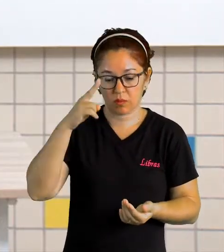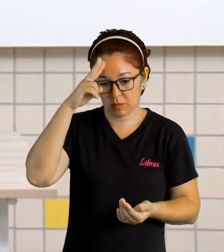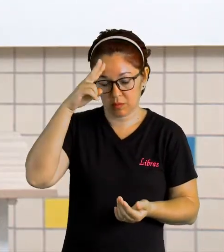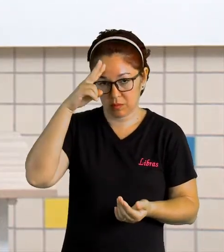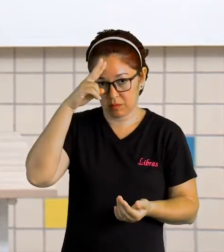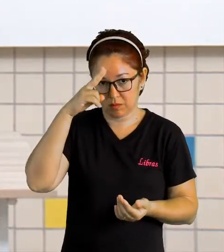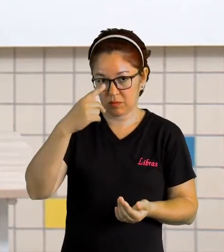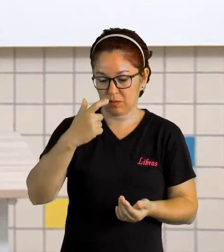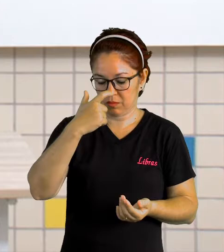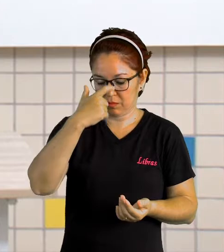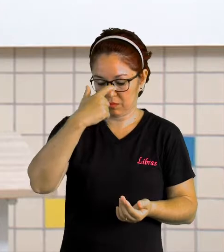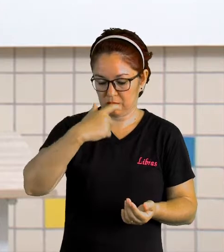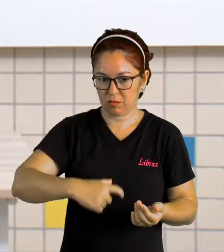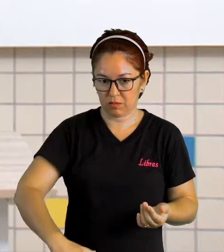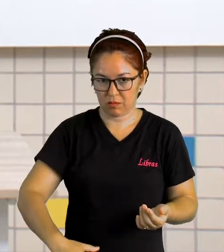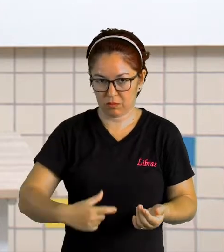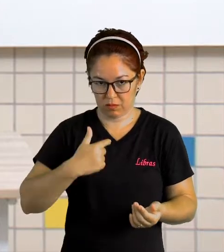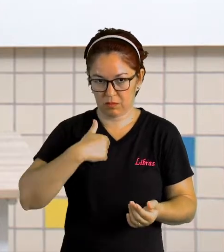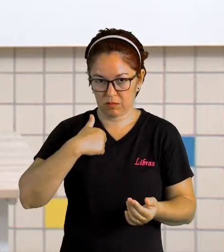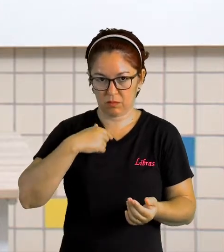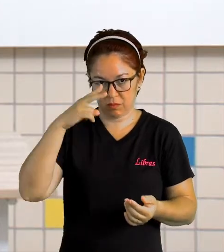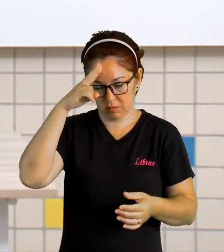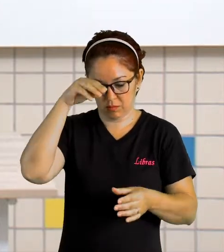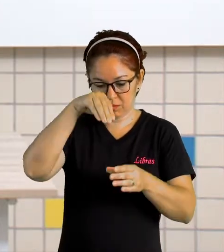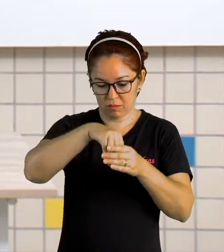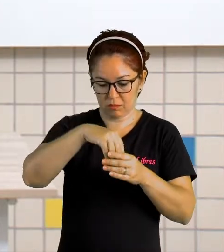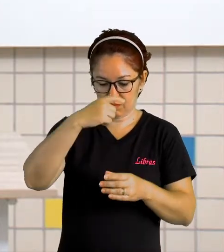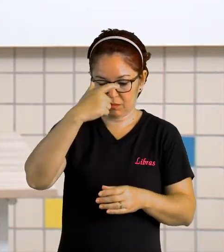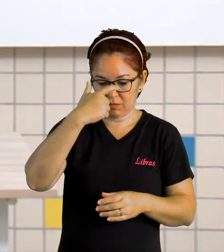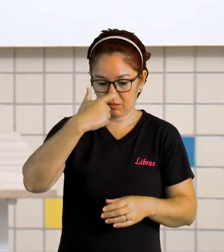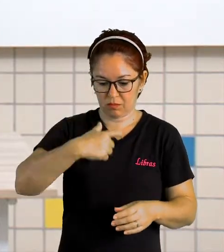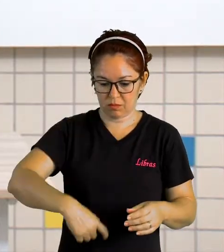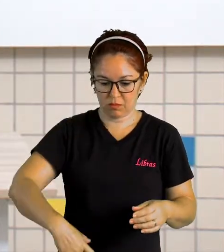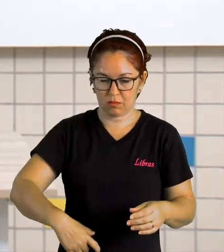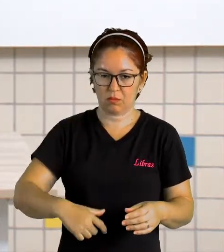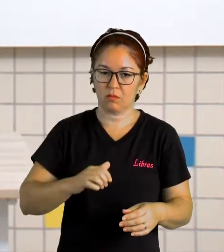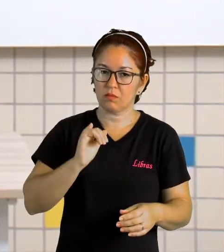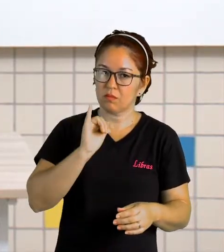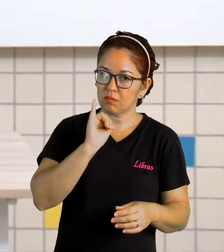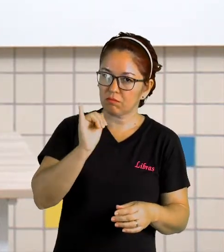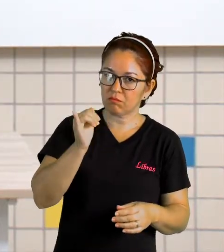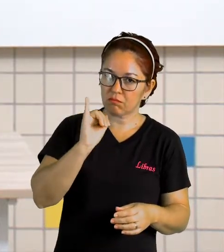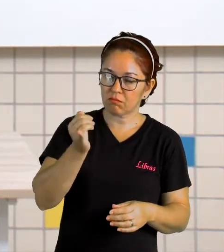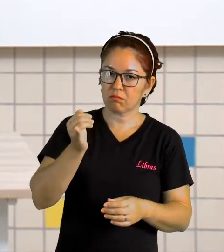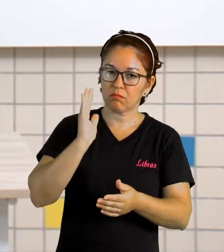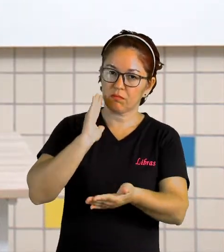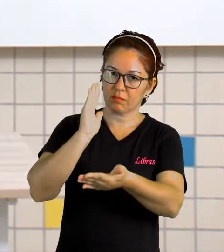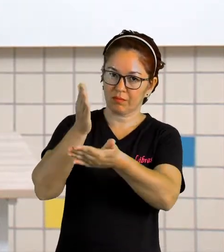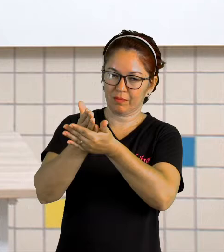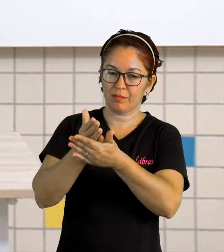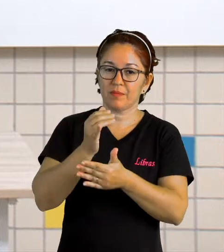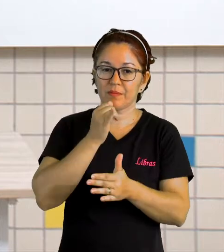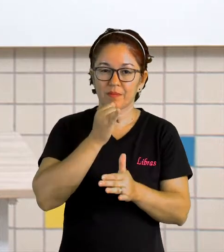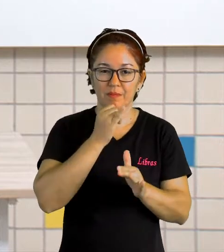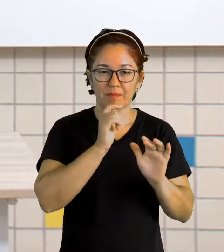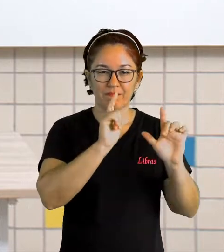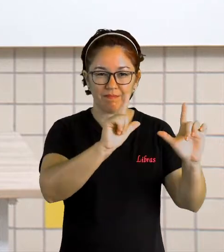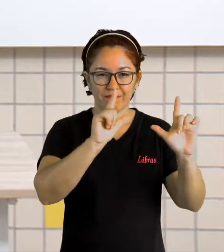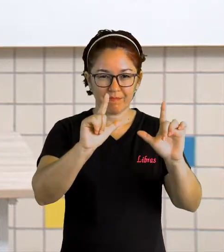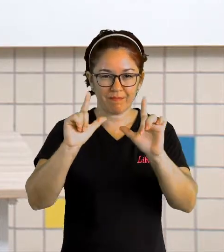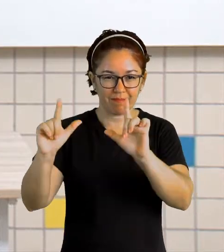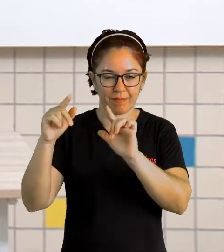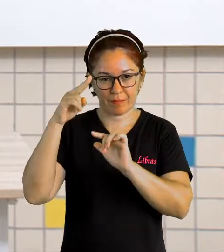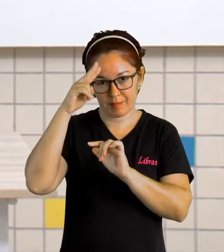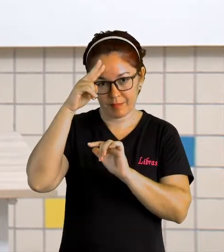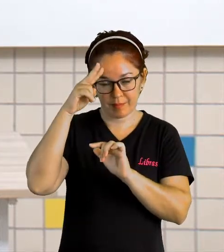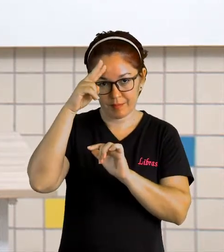de discurso indireto. Nas histórias em quadrinhos, nós podemos observar os